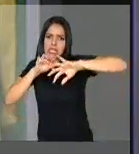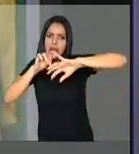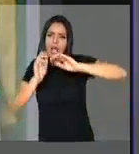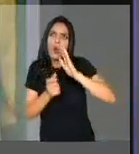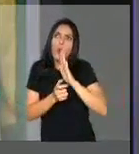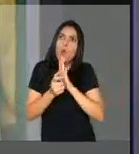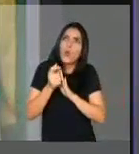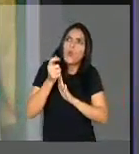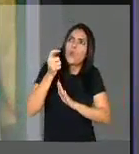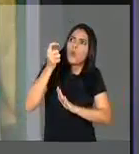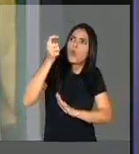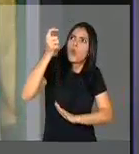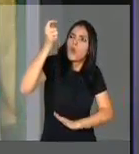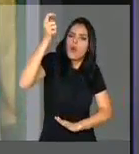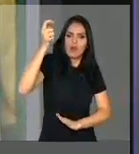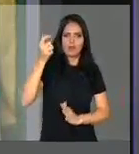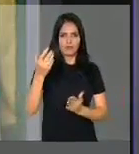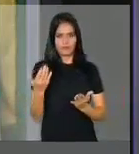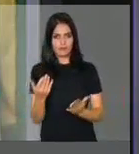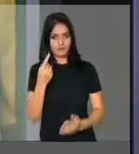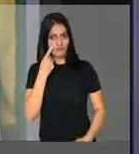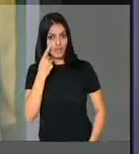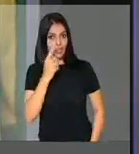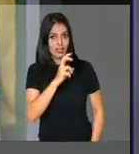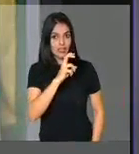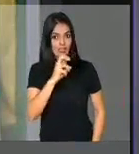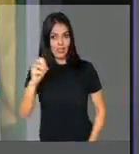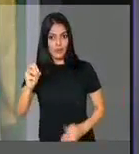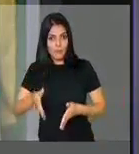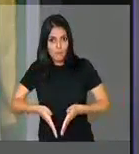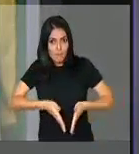só, mais de 500 prédios